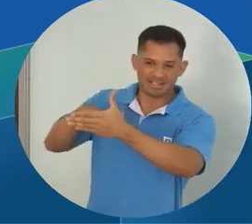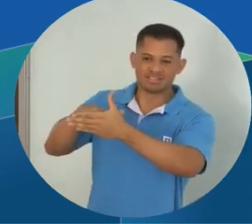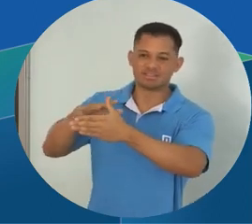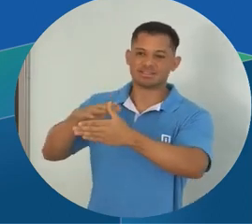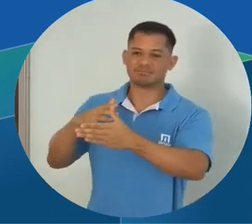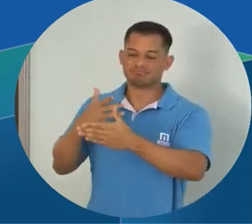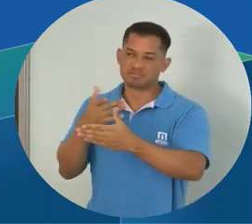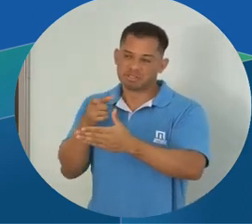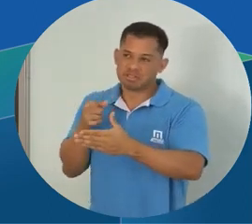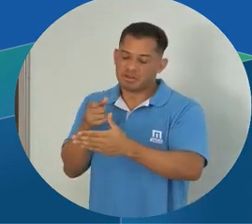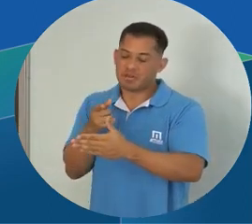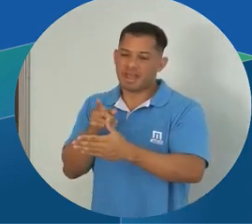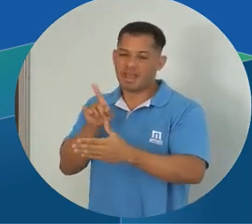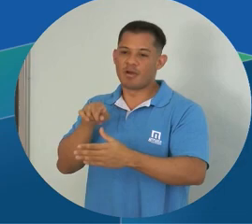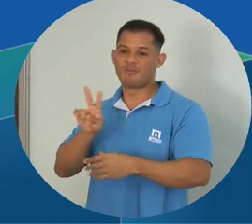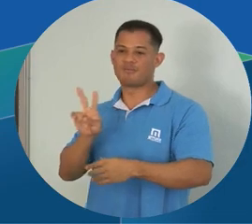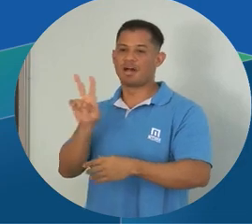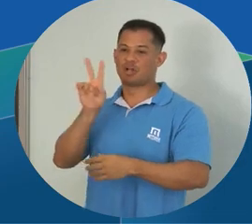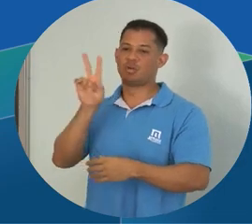valor considerável.